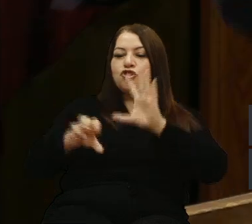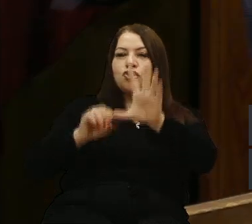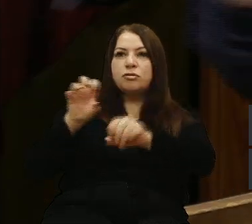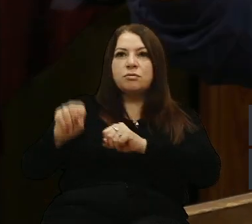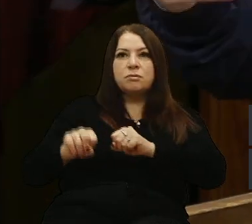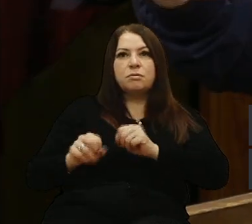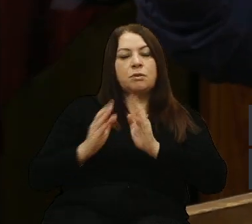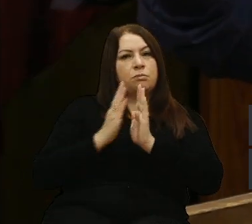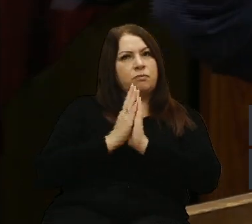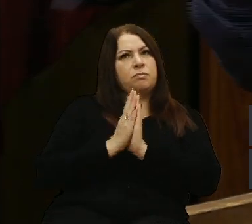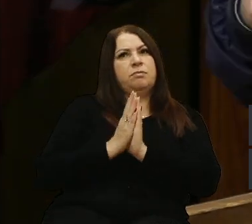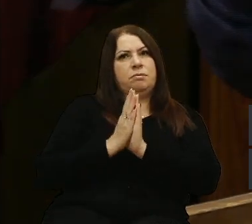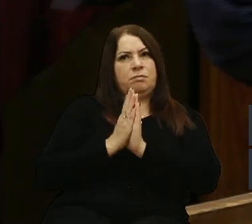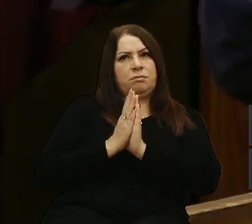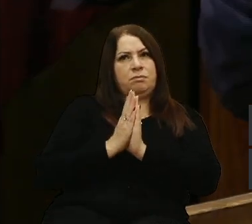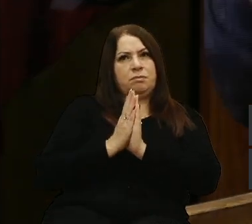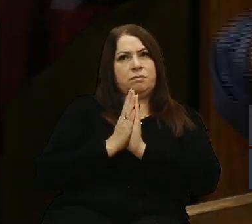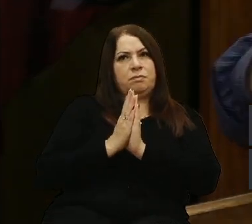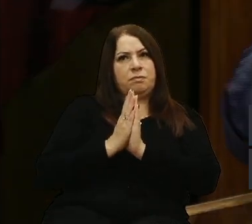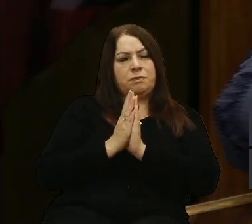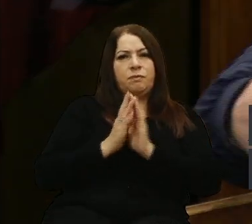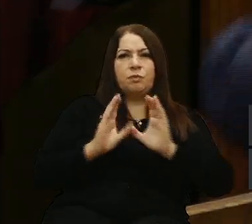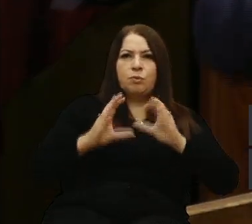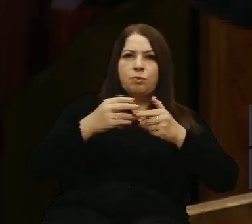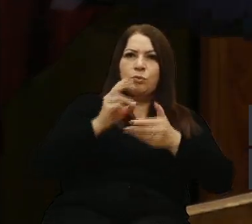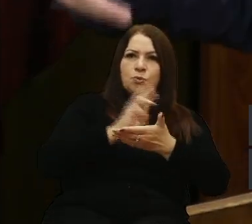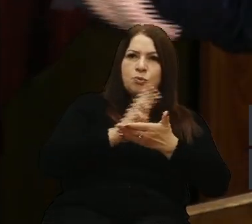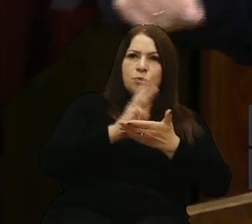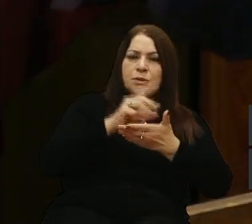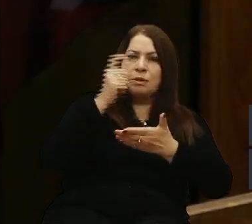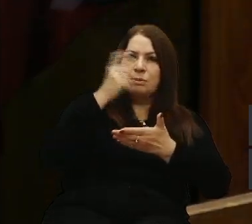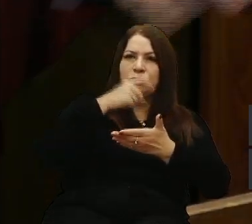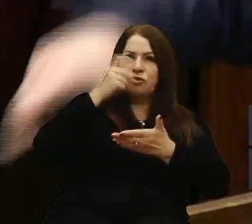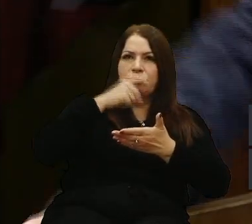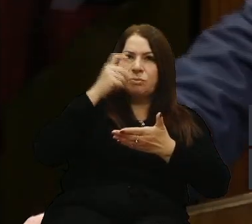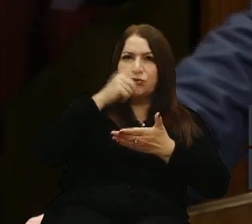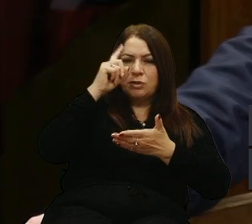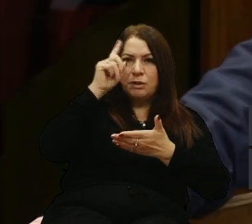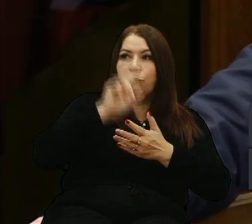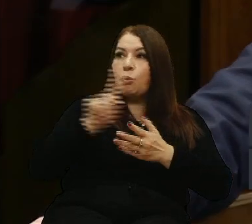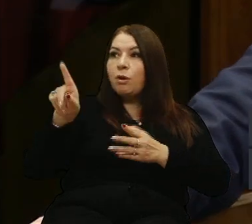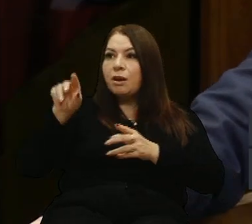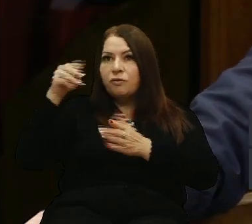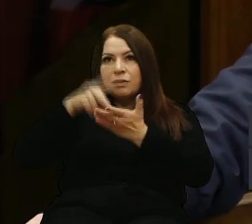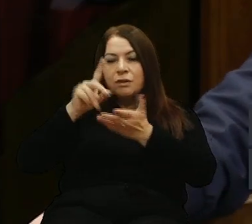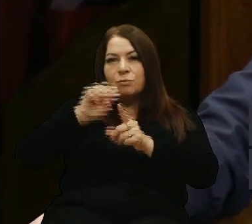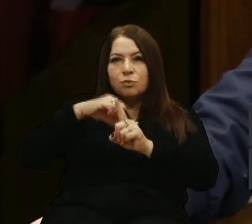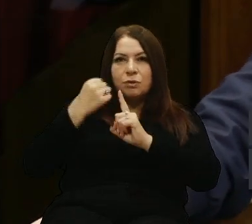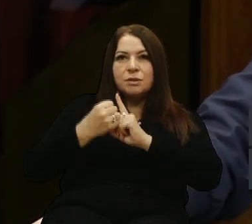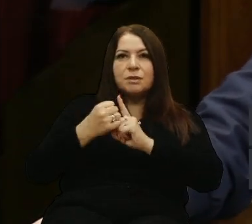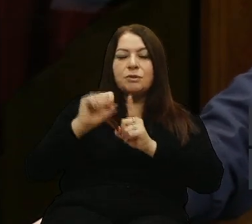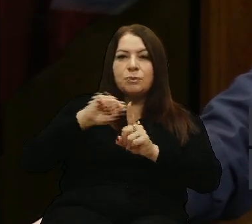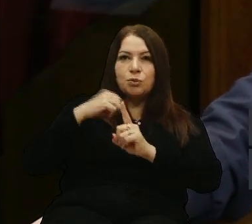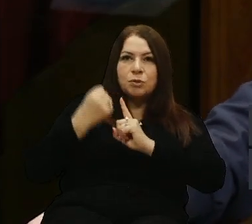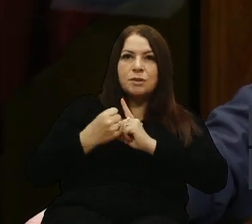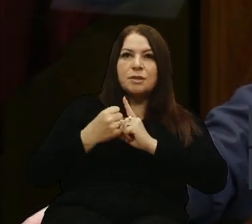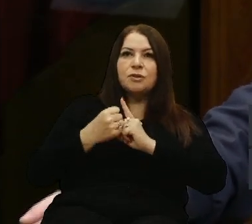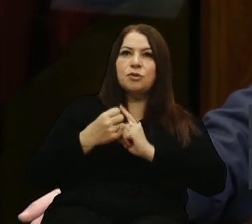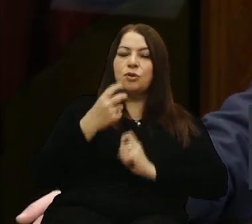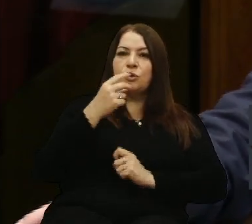Por favor, vamos sair dos grupos de WhatsApp, que é mentira o dia inteiro, vamos olhar para a nossa sociedade. Uma sociedade que